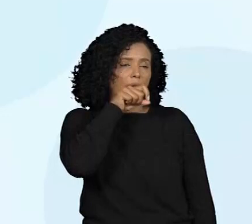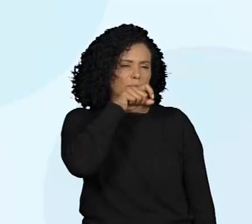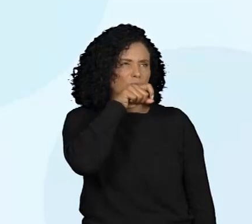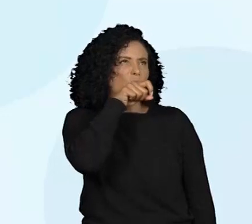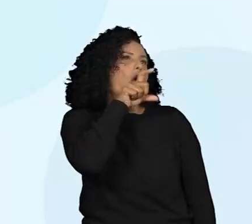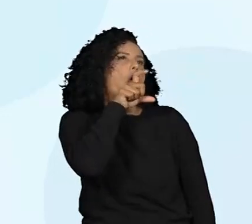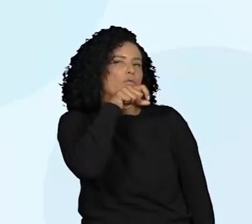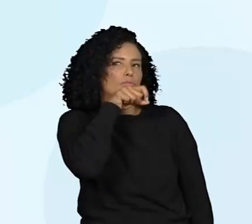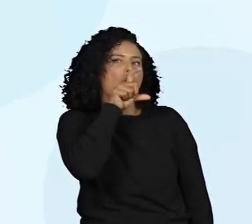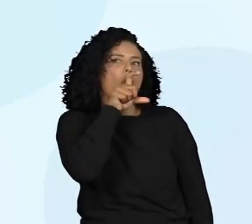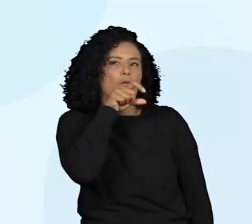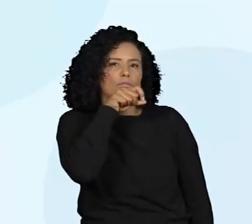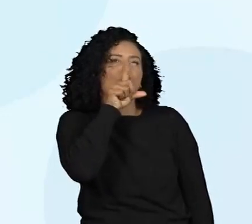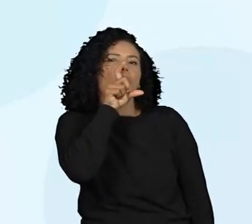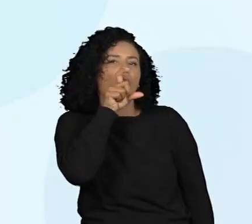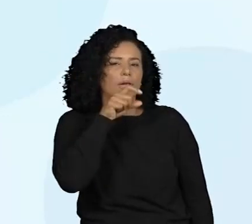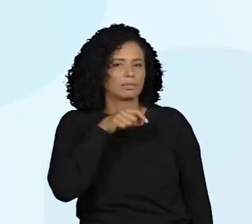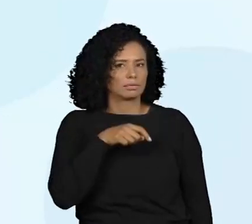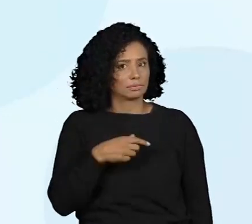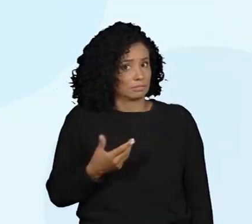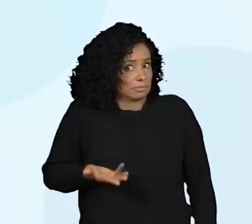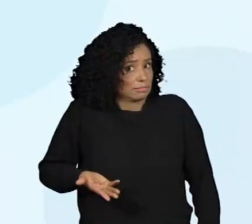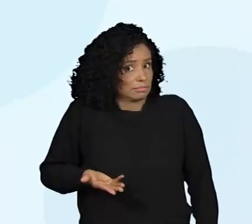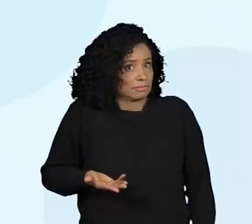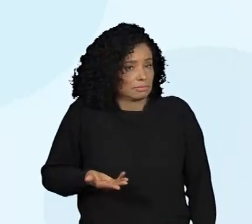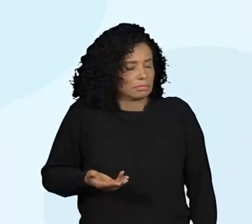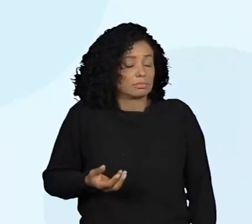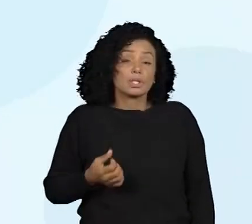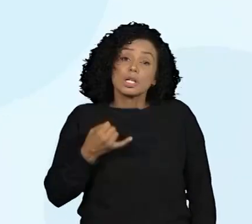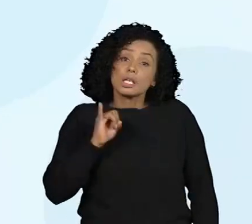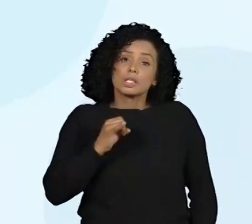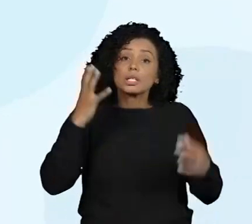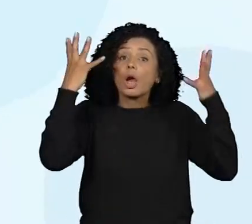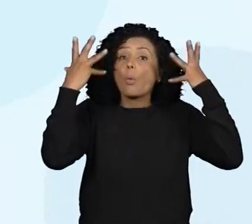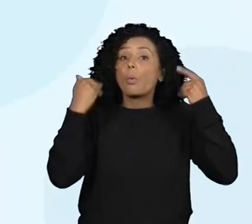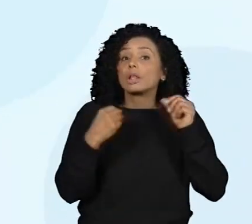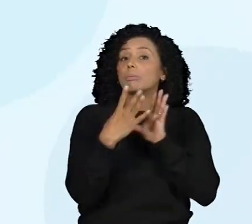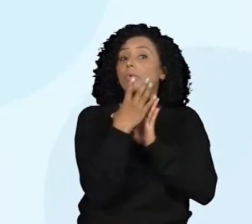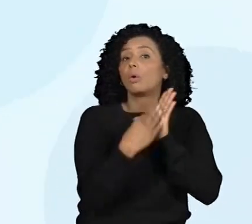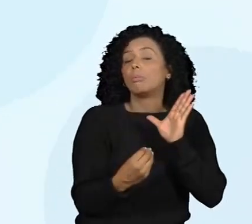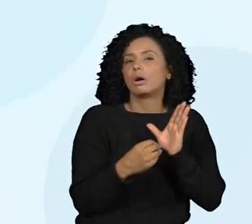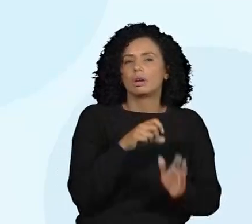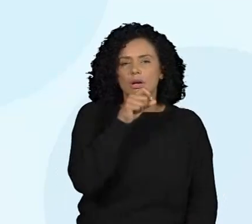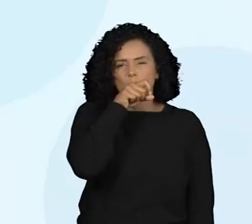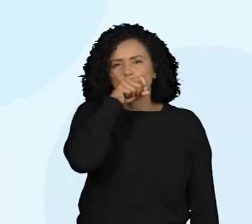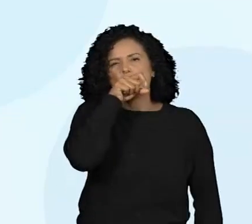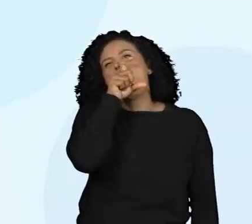que ele vai pegar esse e você Fazendo porque você sem o gesto Alá ko.ru